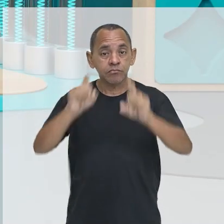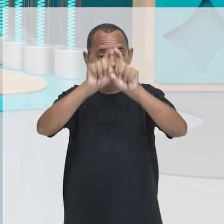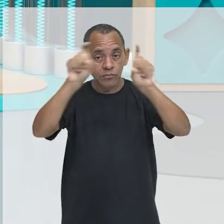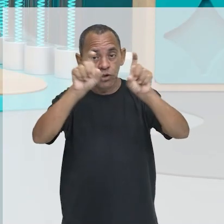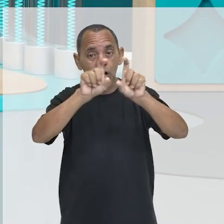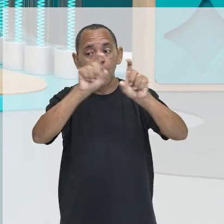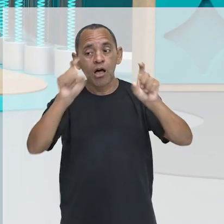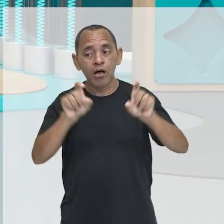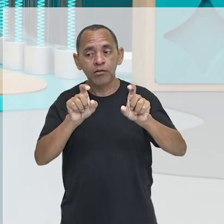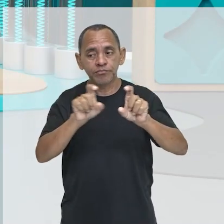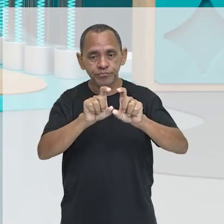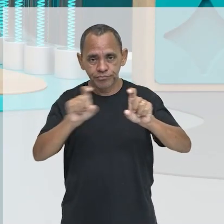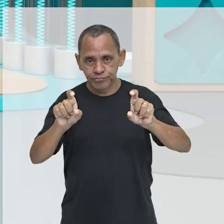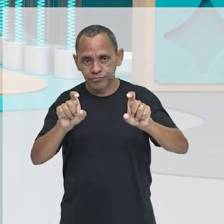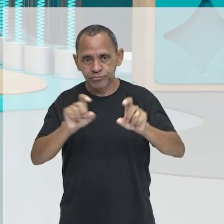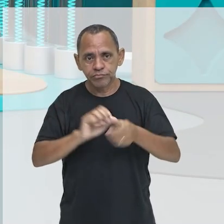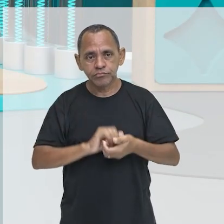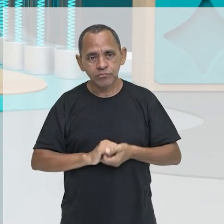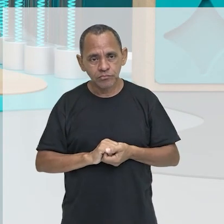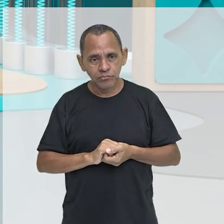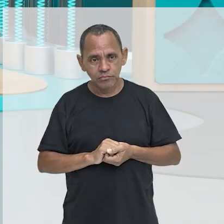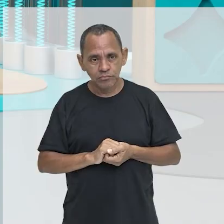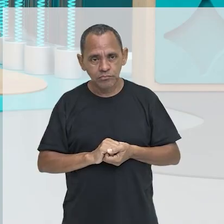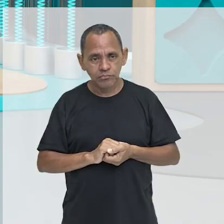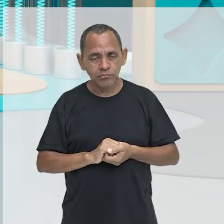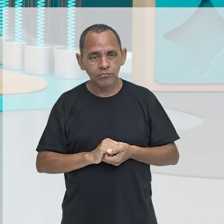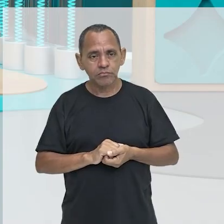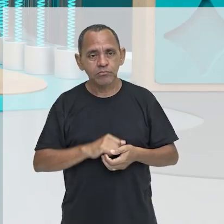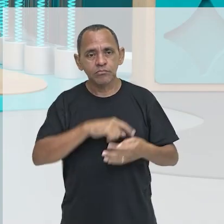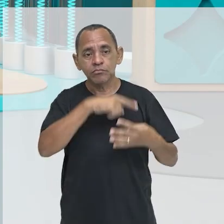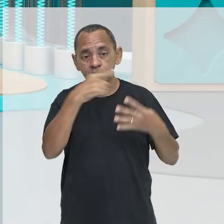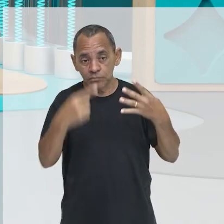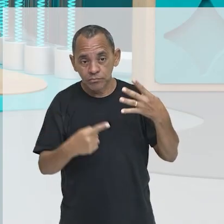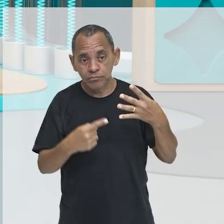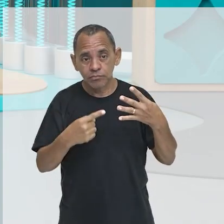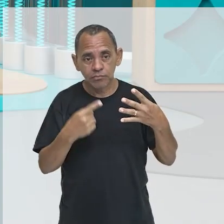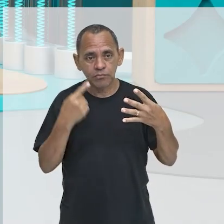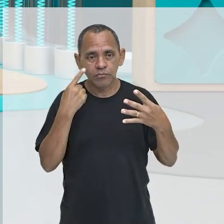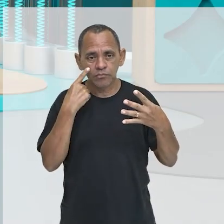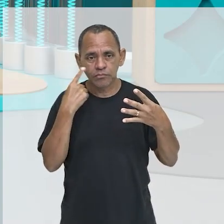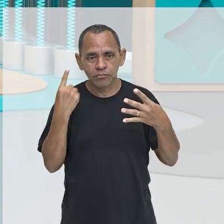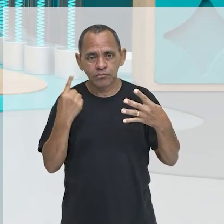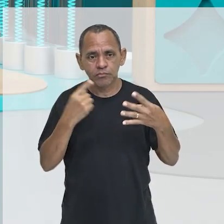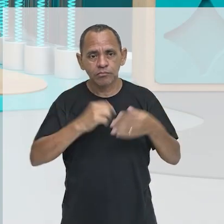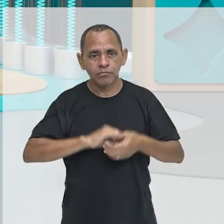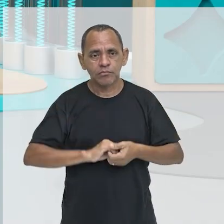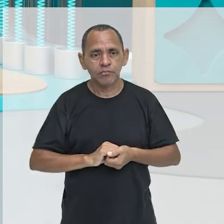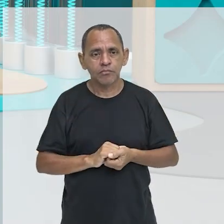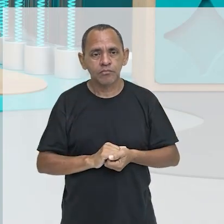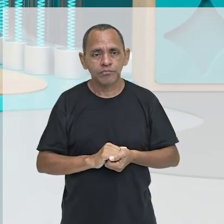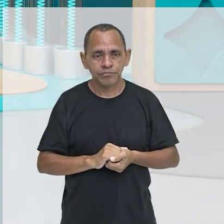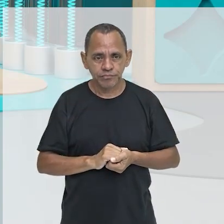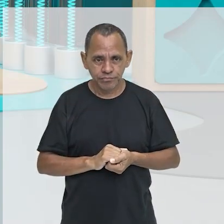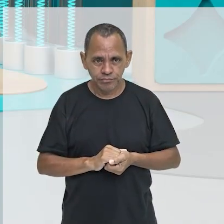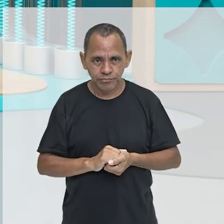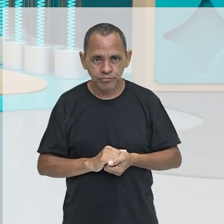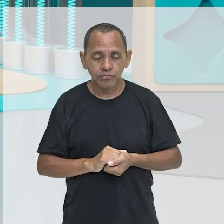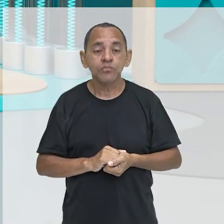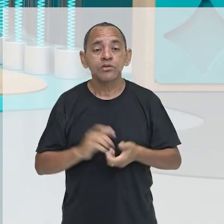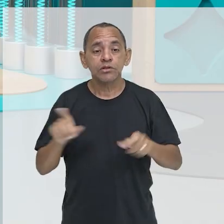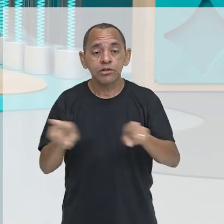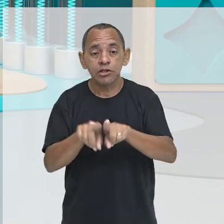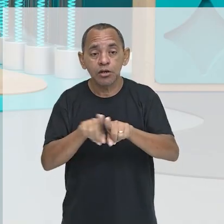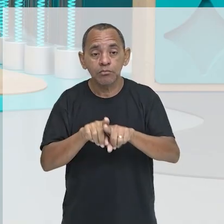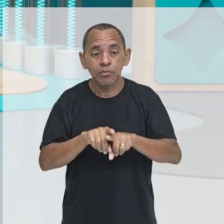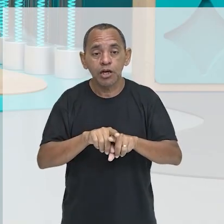se tiver, ele também é uma marca tipográfica, ele também vai colaborar aí nesse processo de compreensão do texto. E